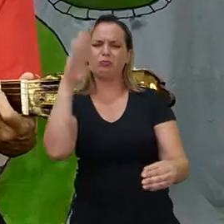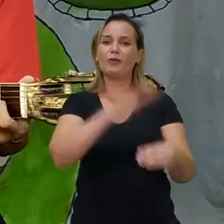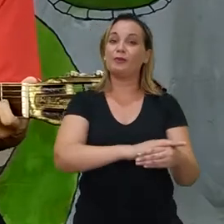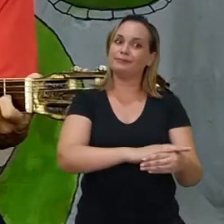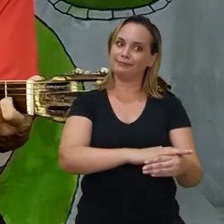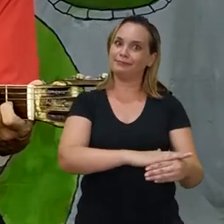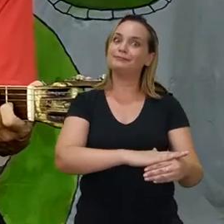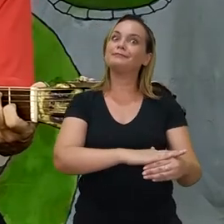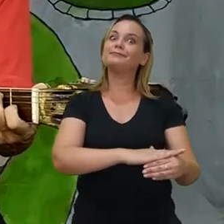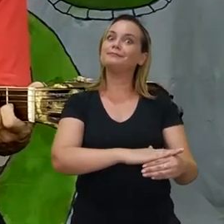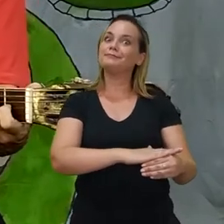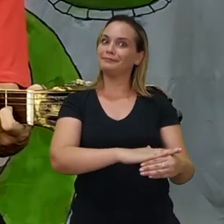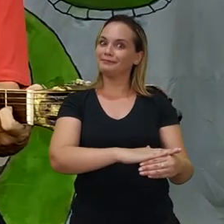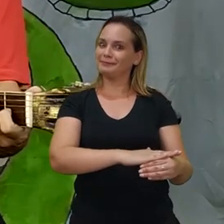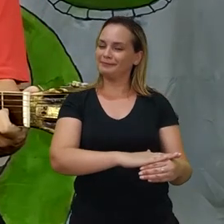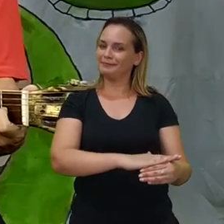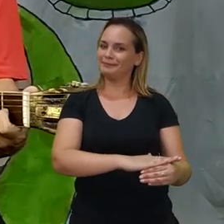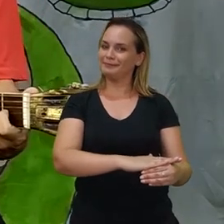te pegar.